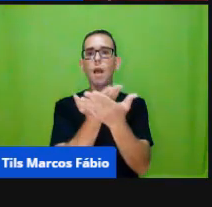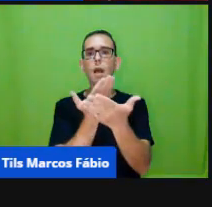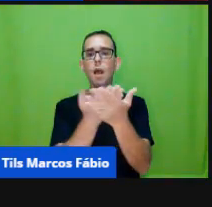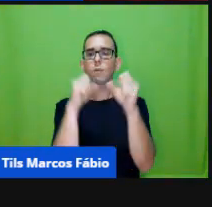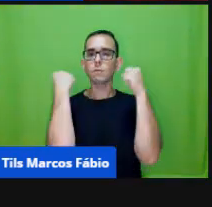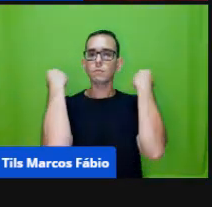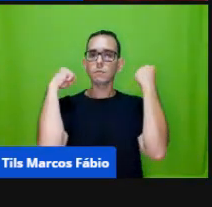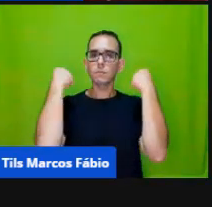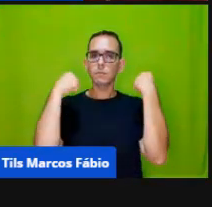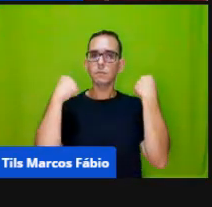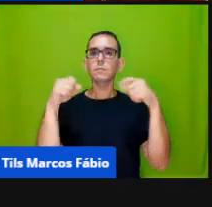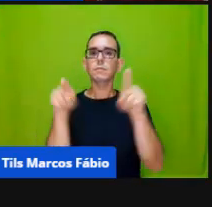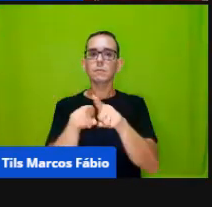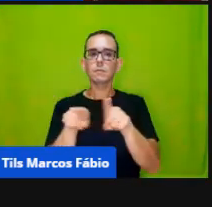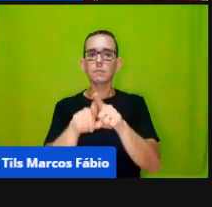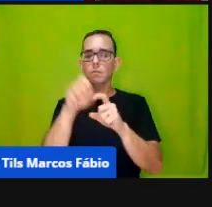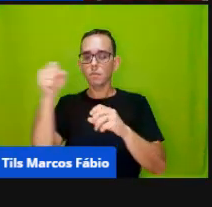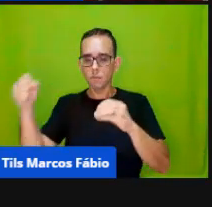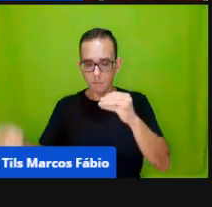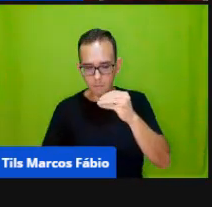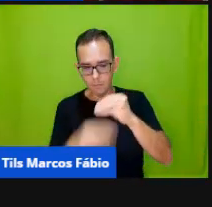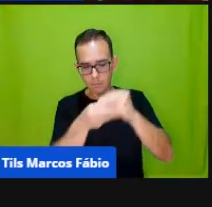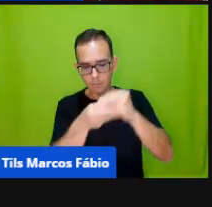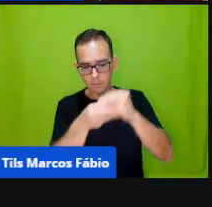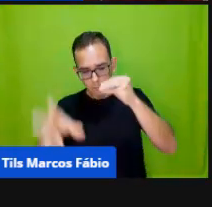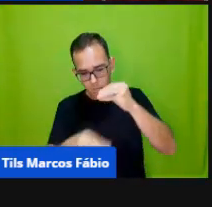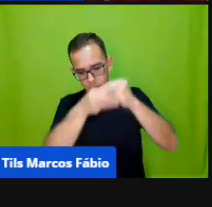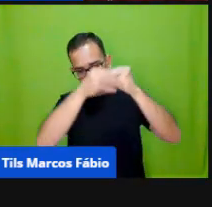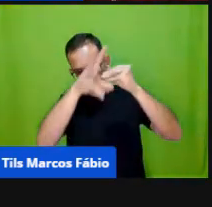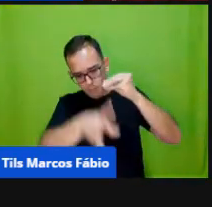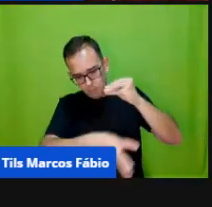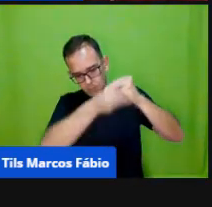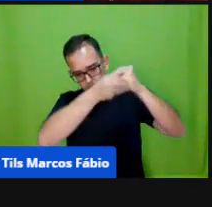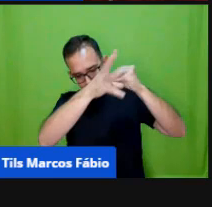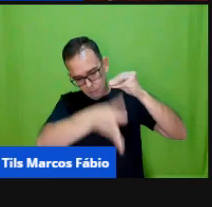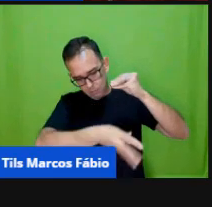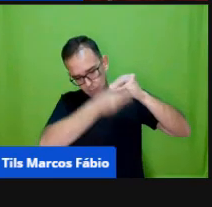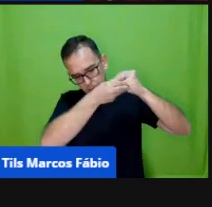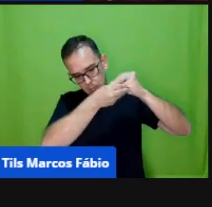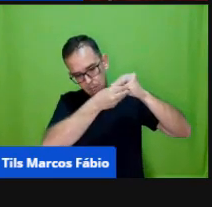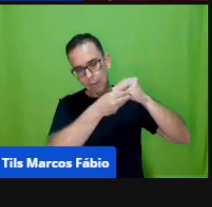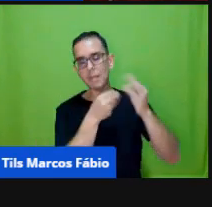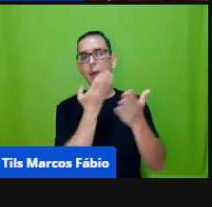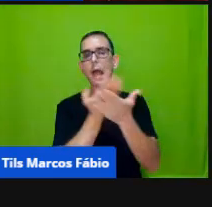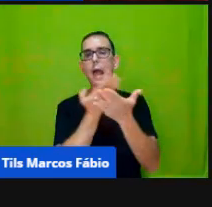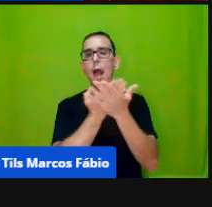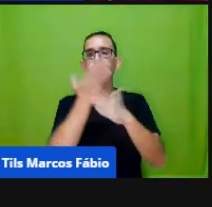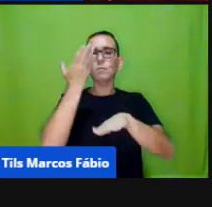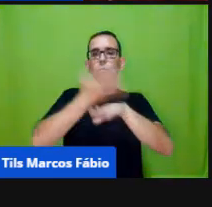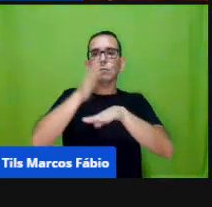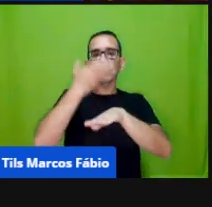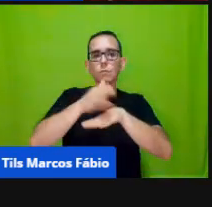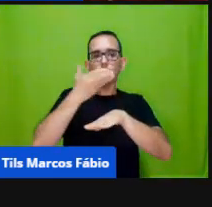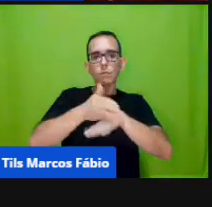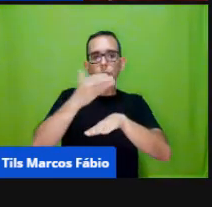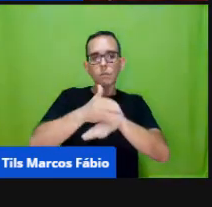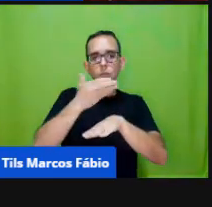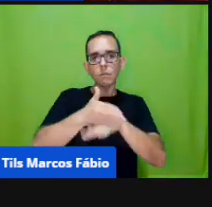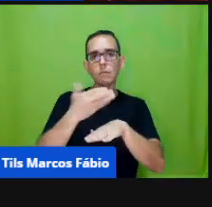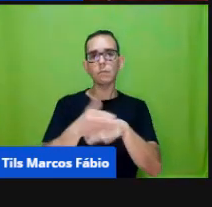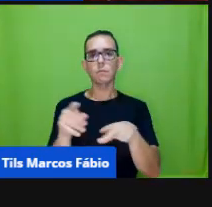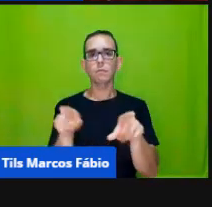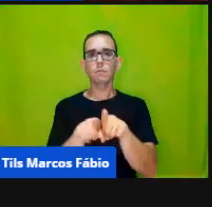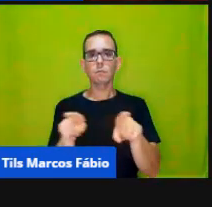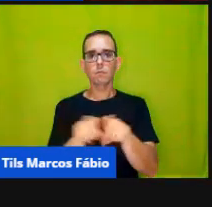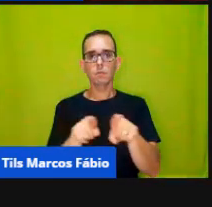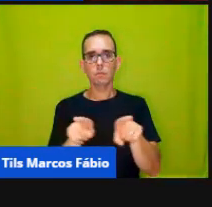e trazer esse complemento daquele professor lá na escola nas aulas de treinamento, ou que eu chamo nem de treinamento, mas